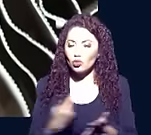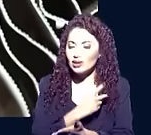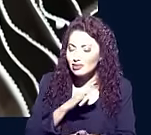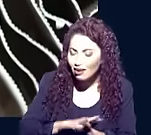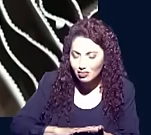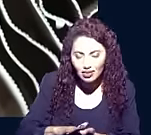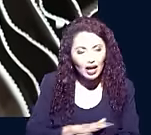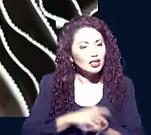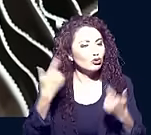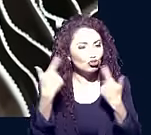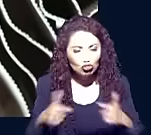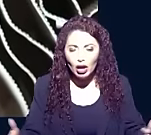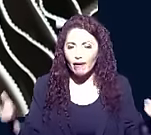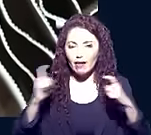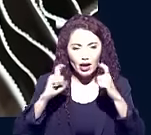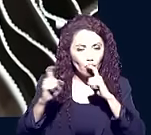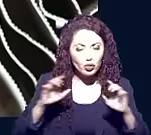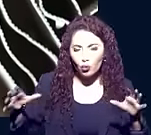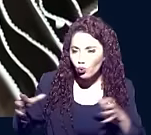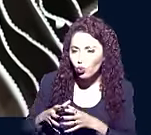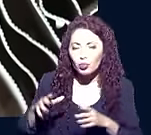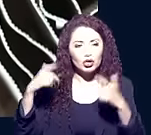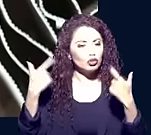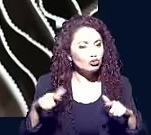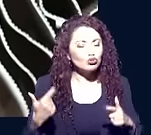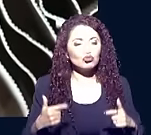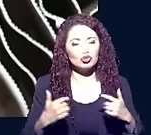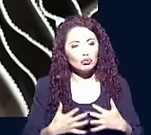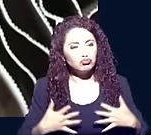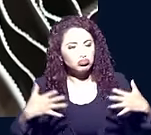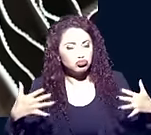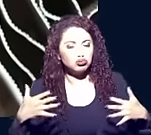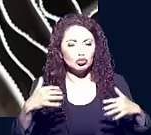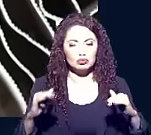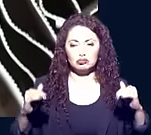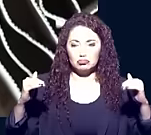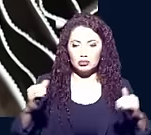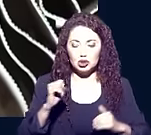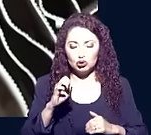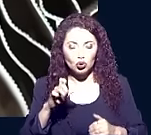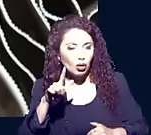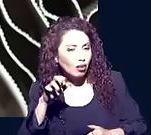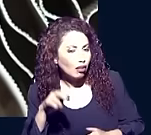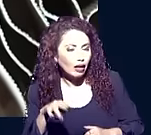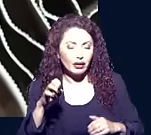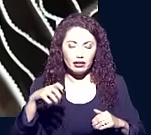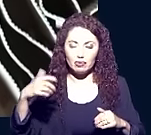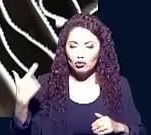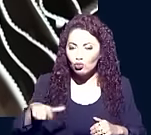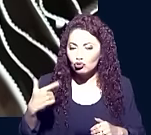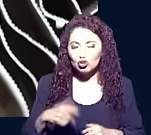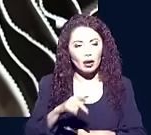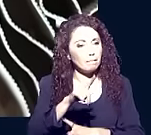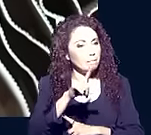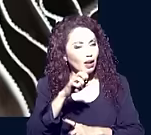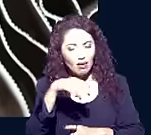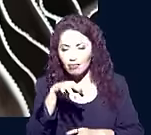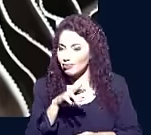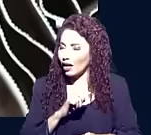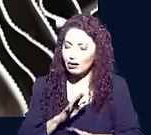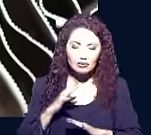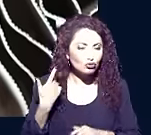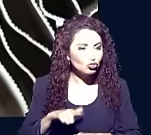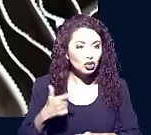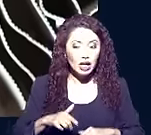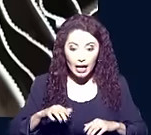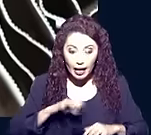comissão Não tinha eh Sessão solene não tinha plenário não tinha nada era todo mundo discutindo